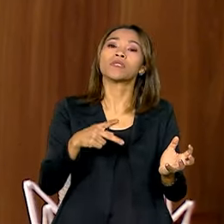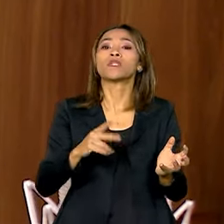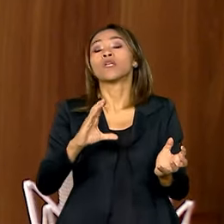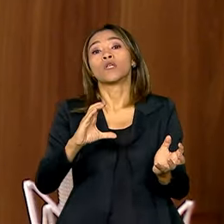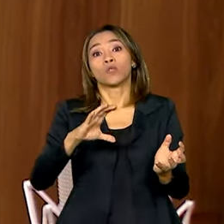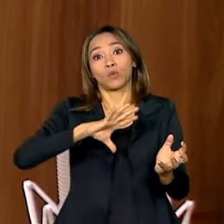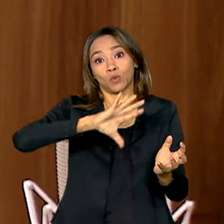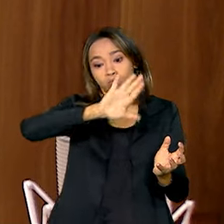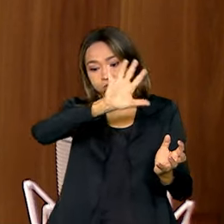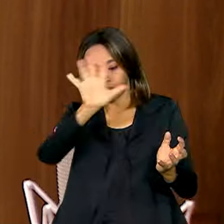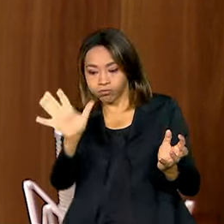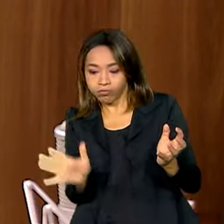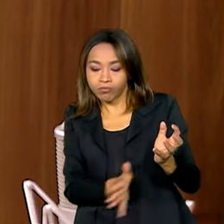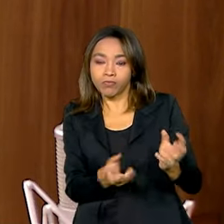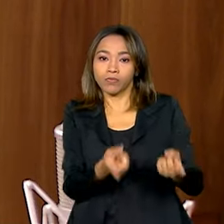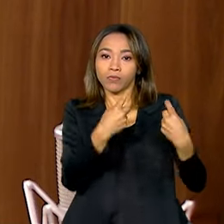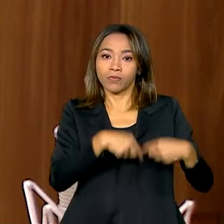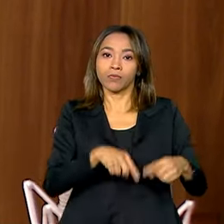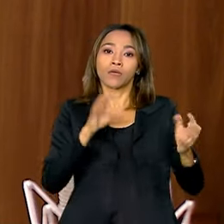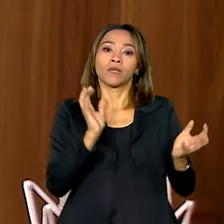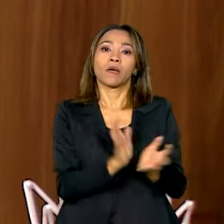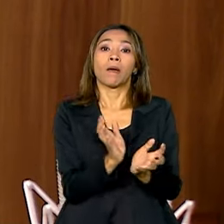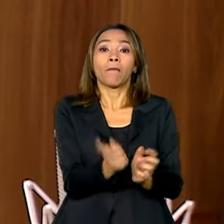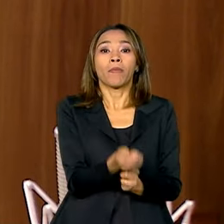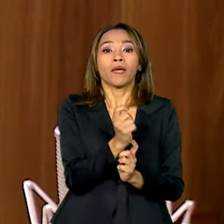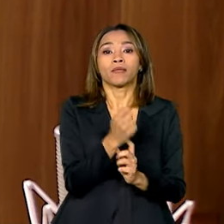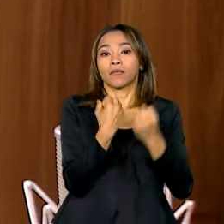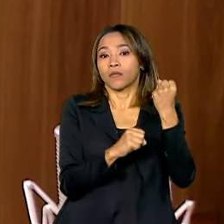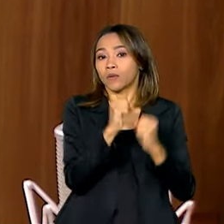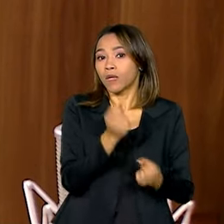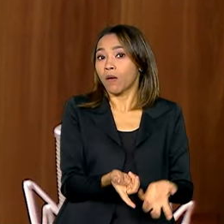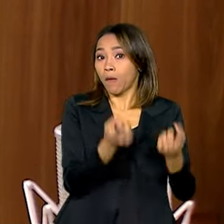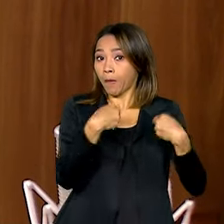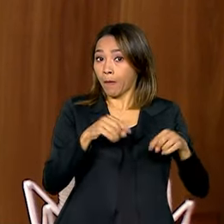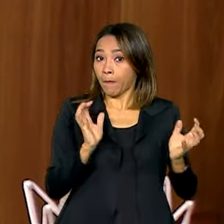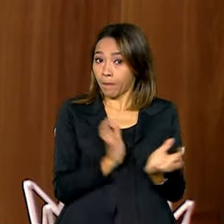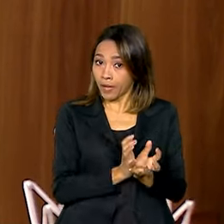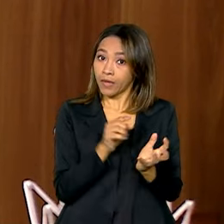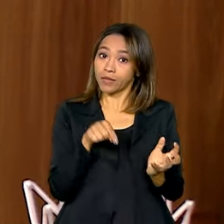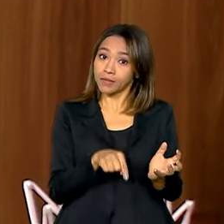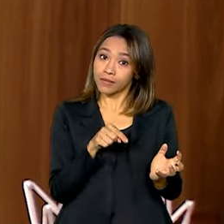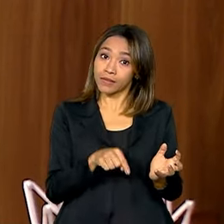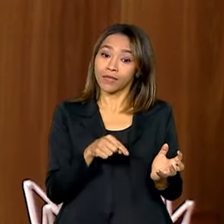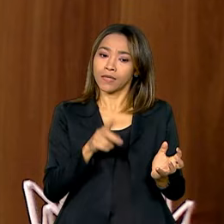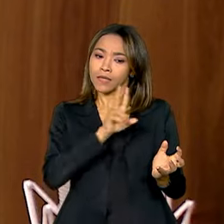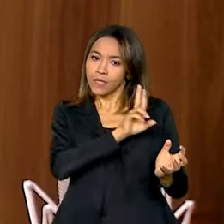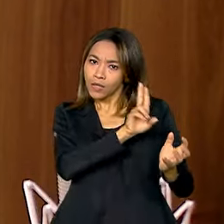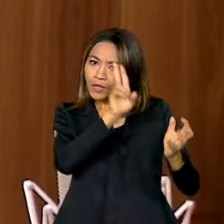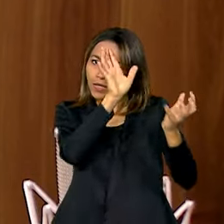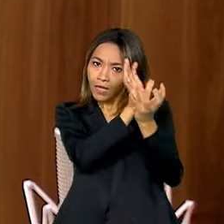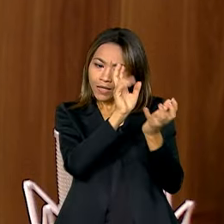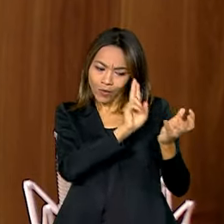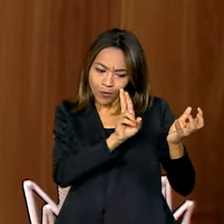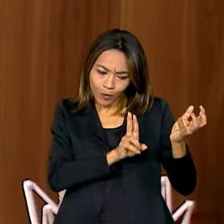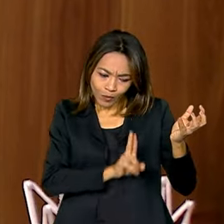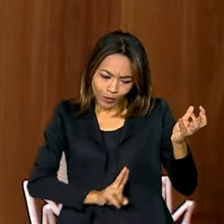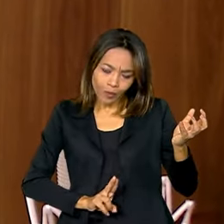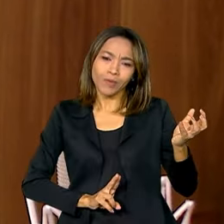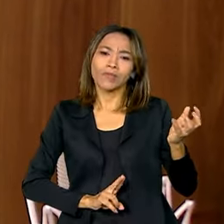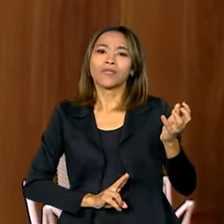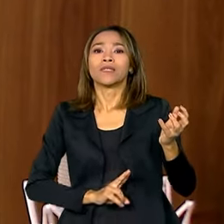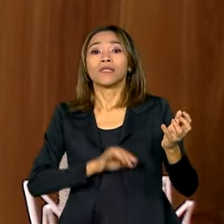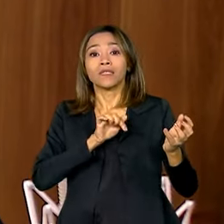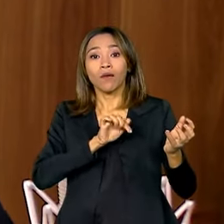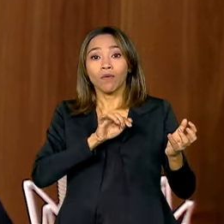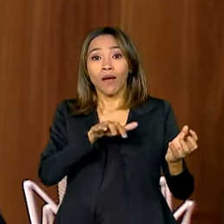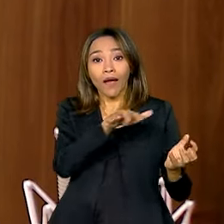pesca industrial, pesca amadora esportiva, aquicultura, pesquisa, gestão público-privada. São